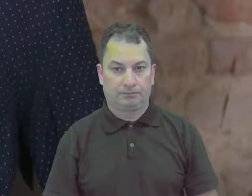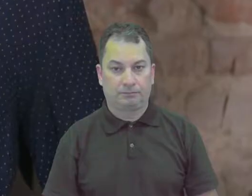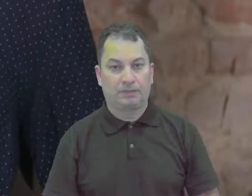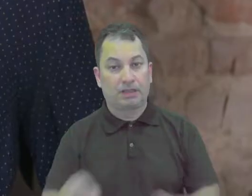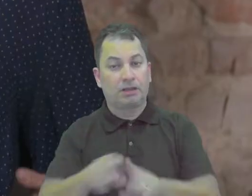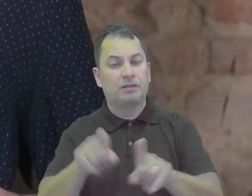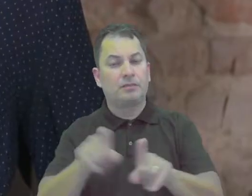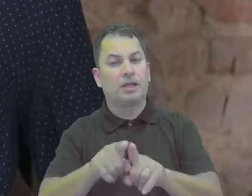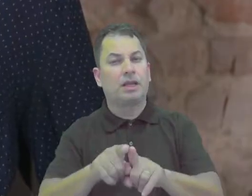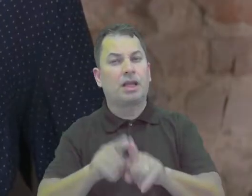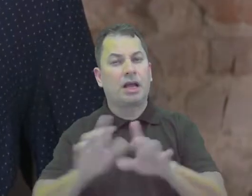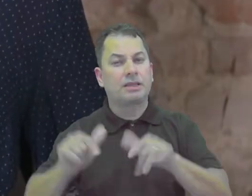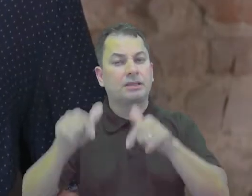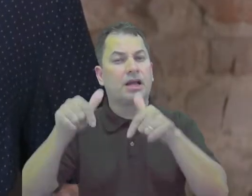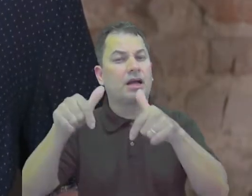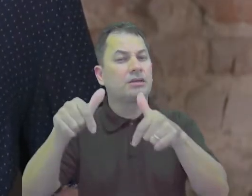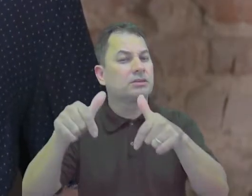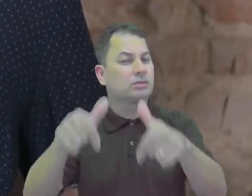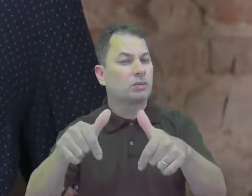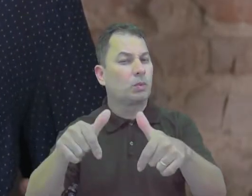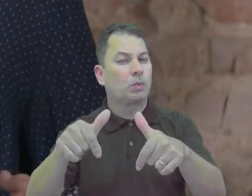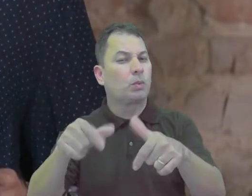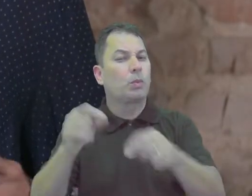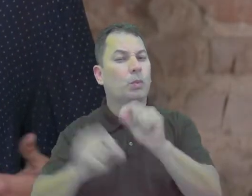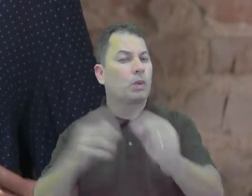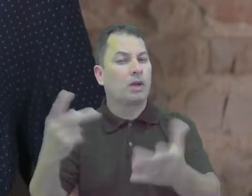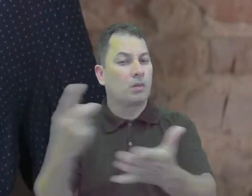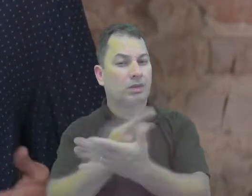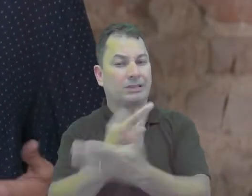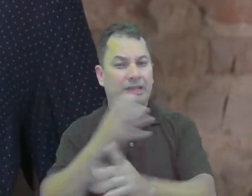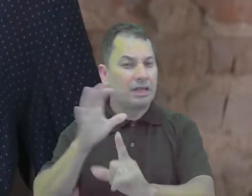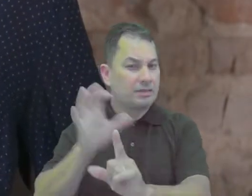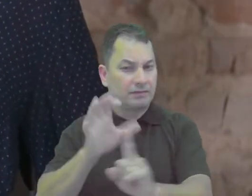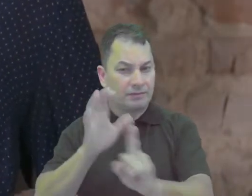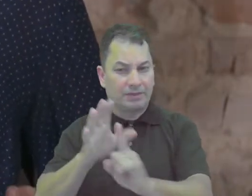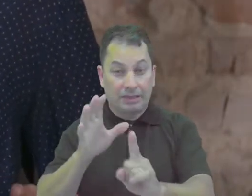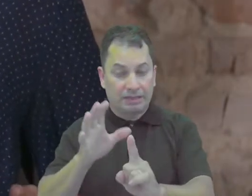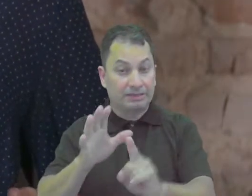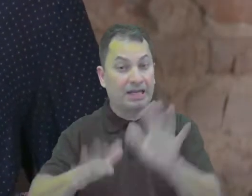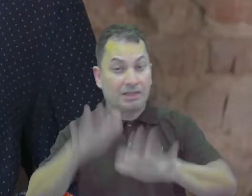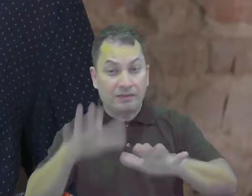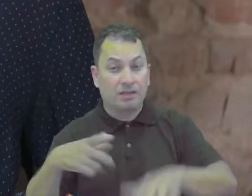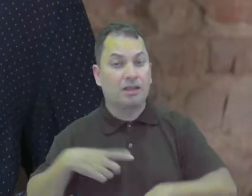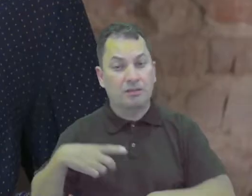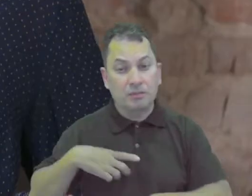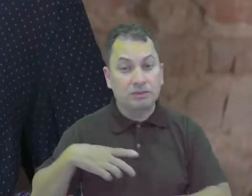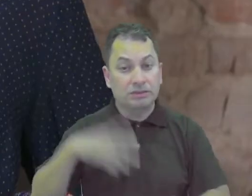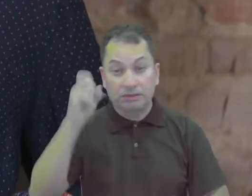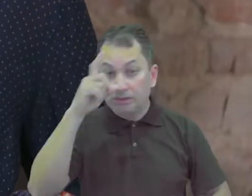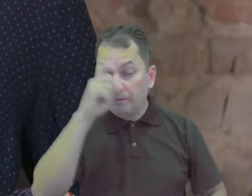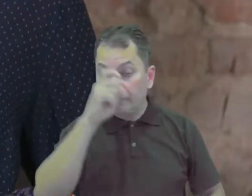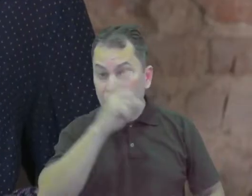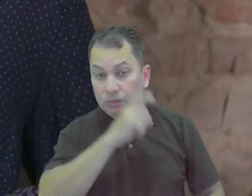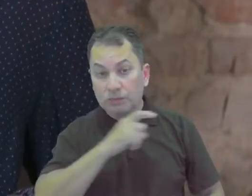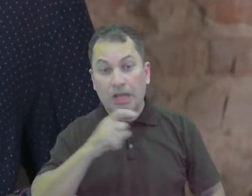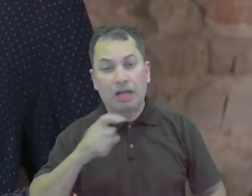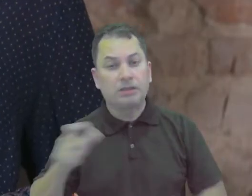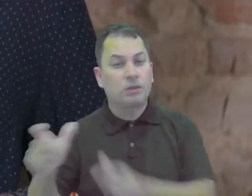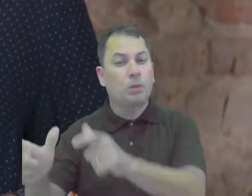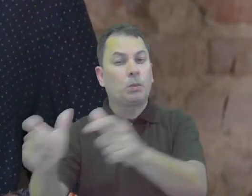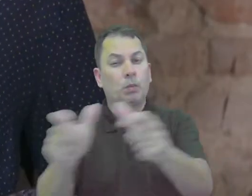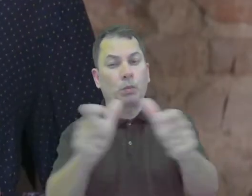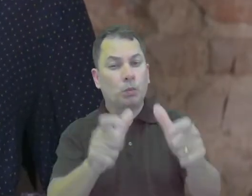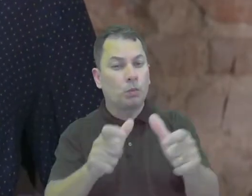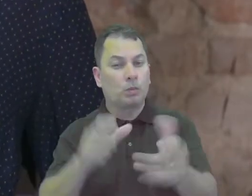sobre estiagens prolongadas, né, secas. A gente tem uma certa dificuldade de identificar